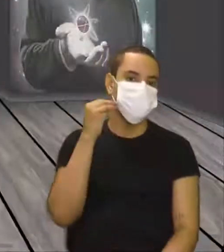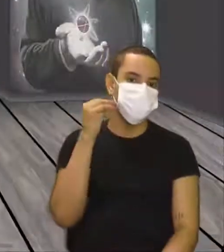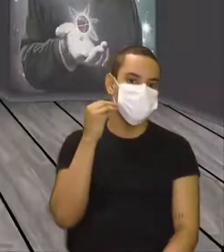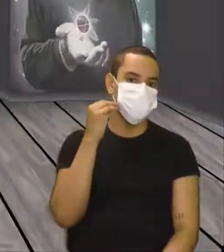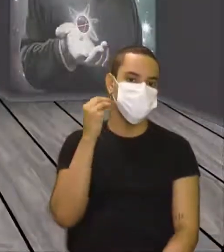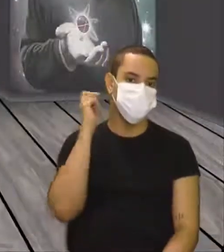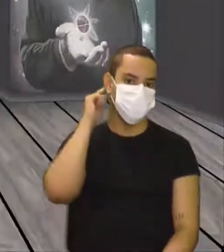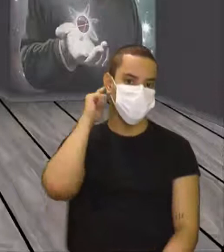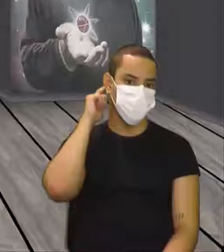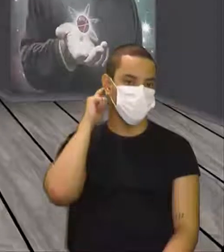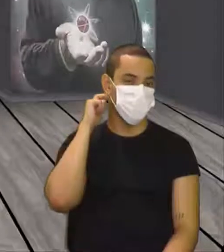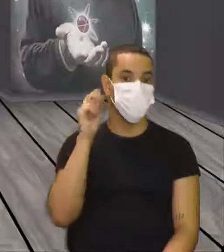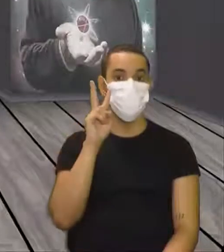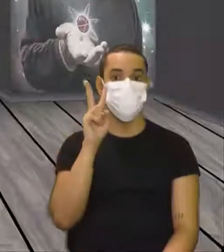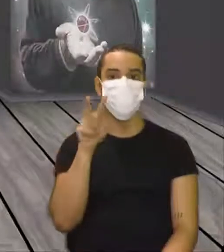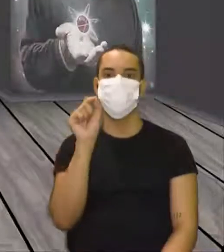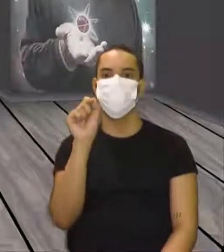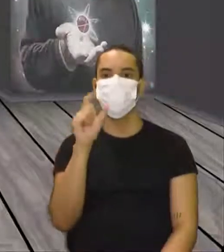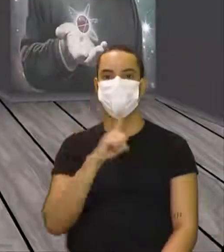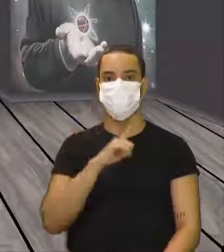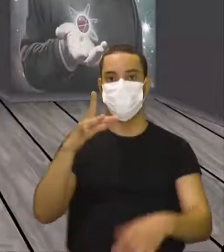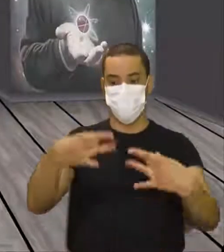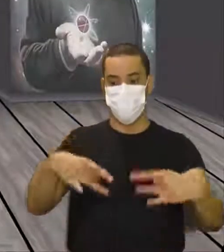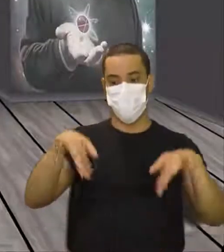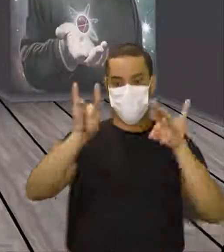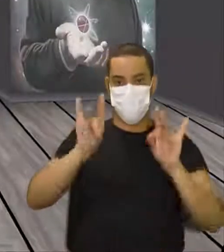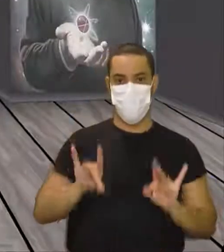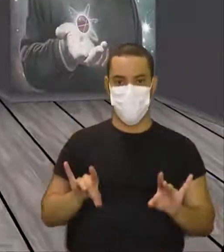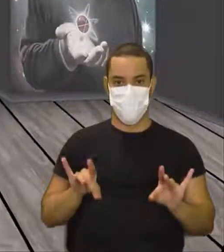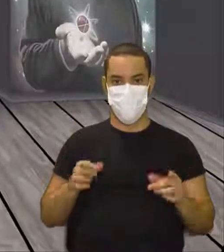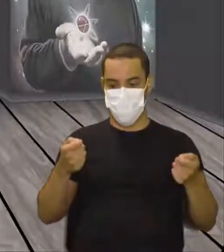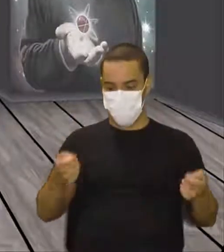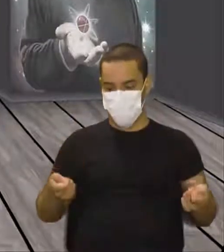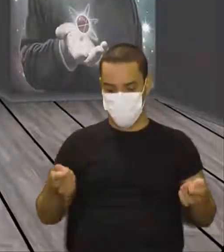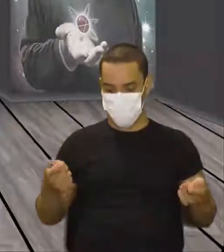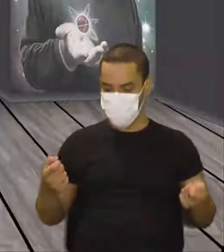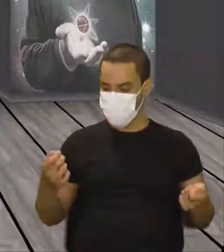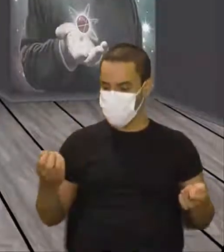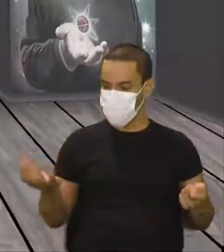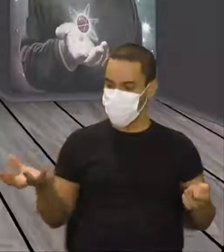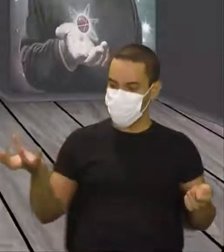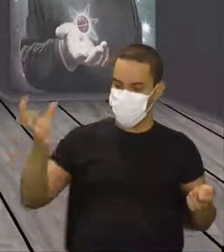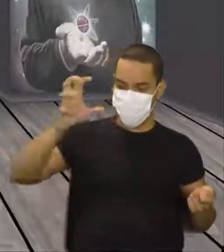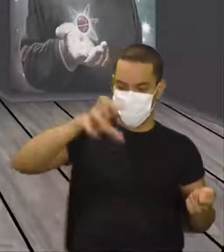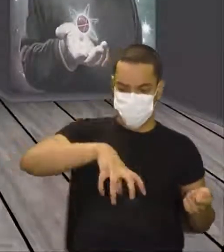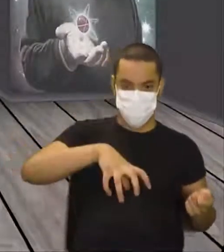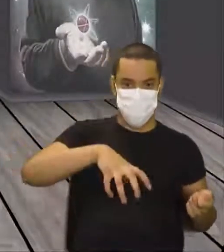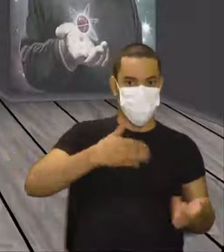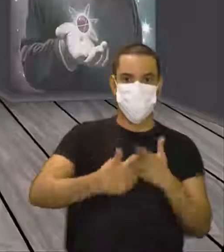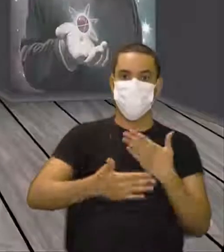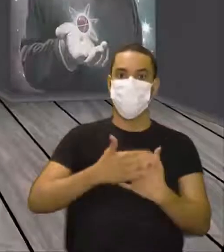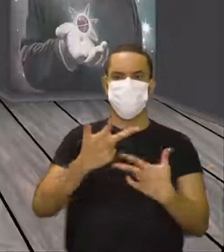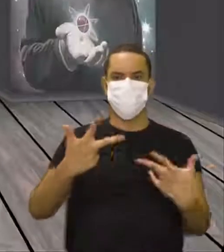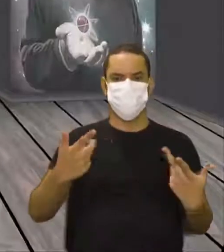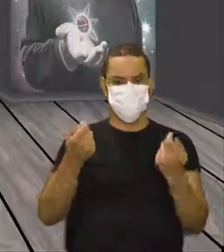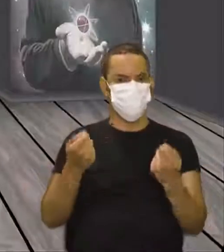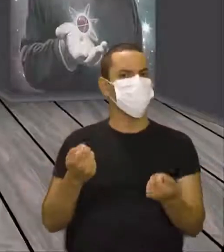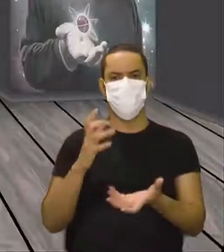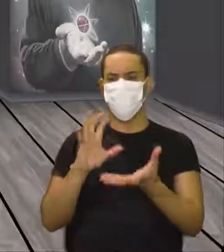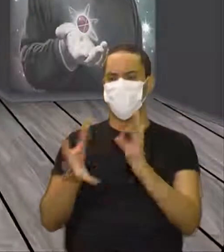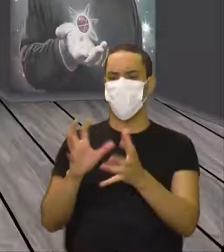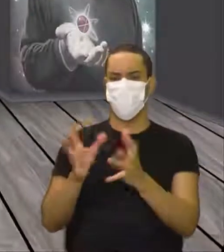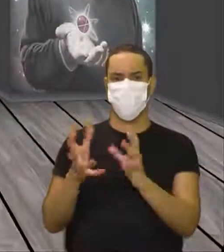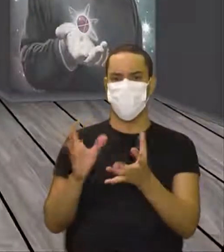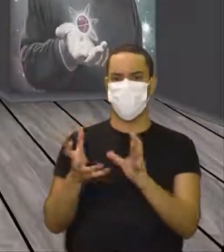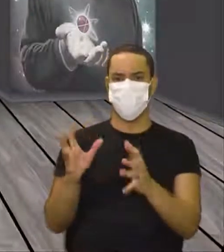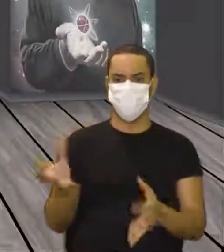o seguinte: se você tem lá um pano, aí você joga um objeto um pouco mais pesado no meio, e depois, vamos ver uma bola mesmo, e